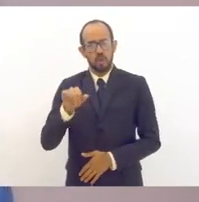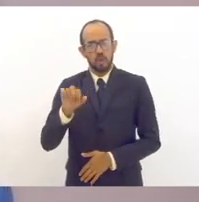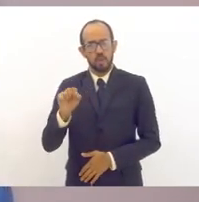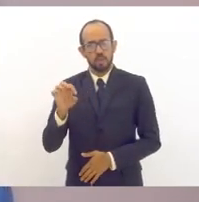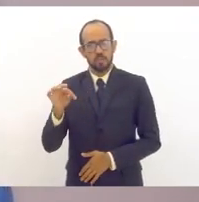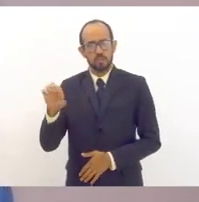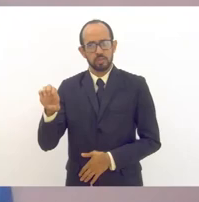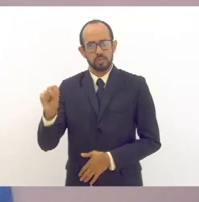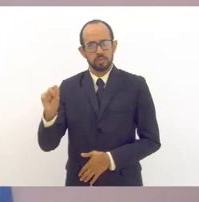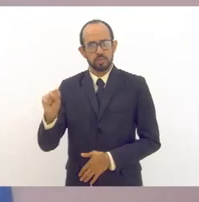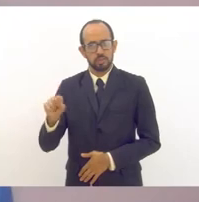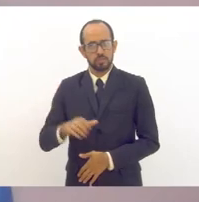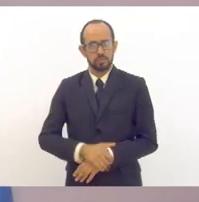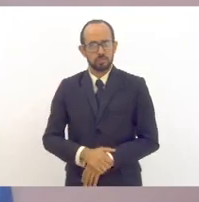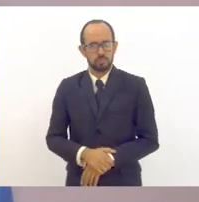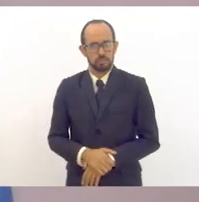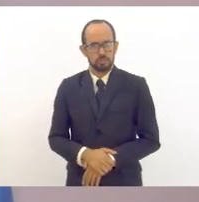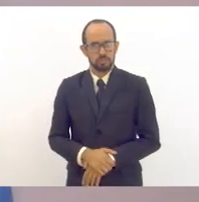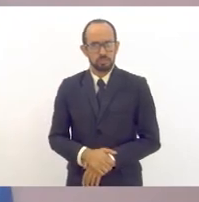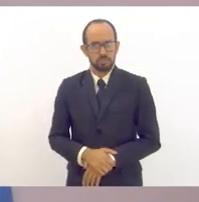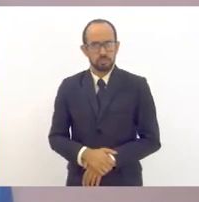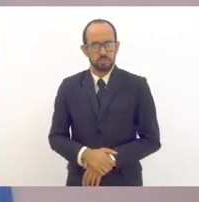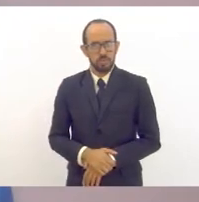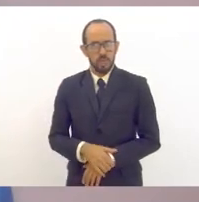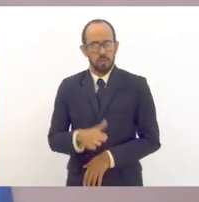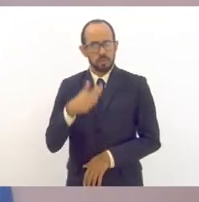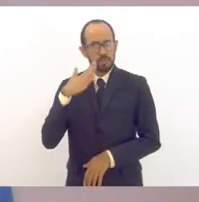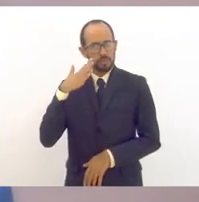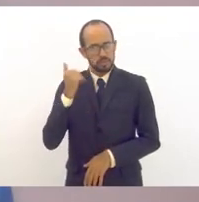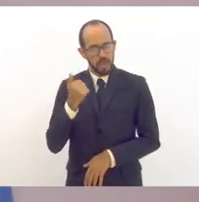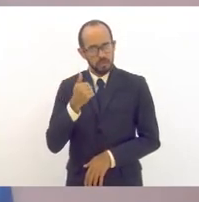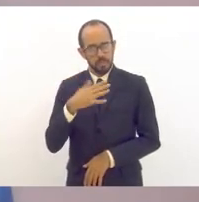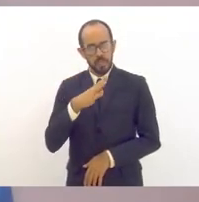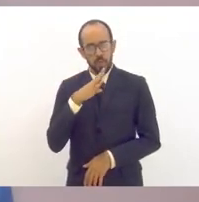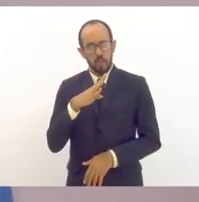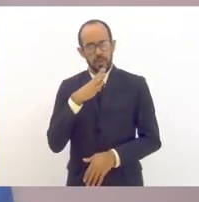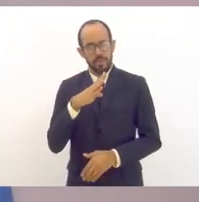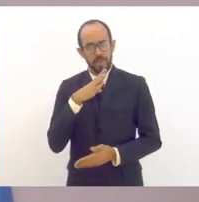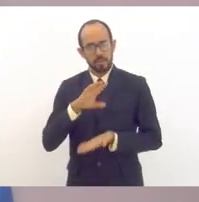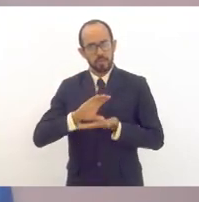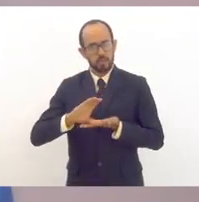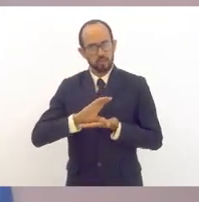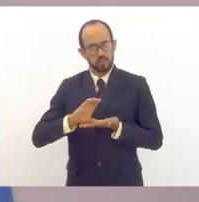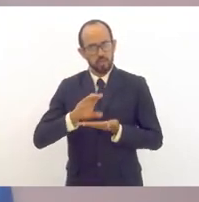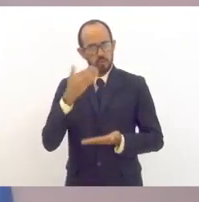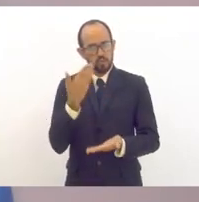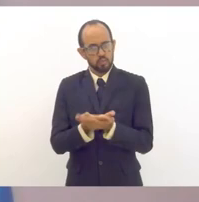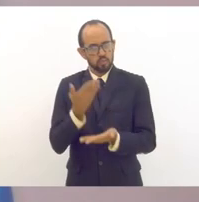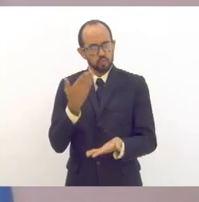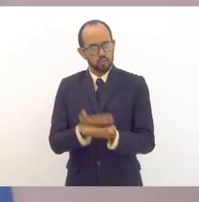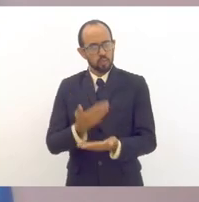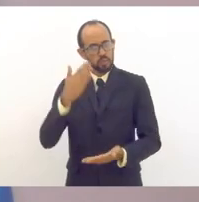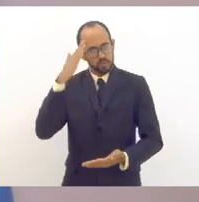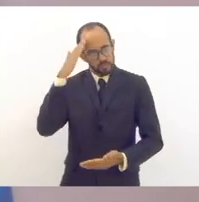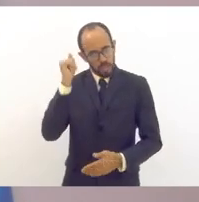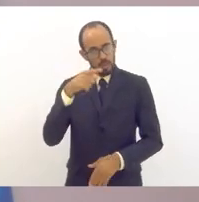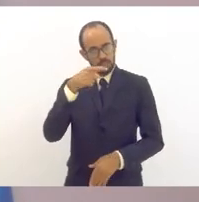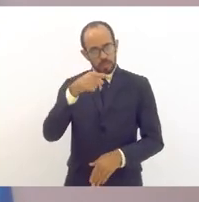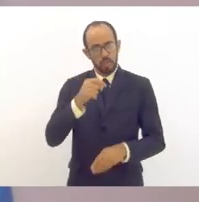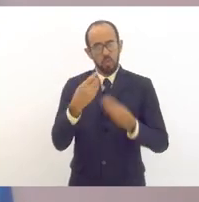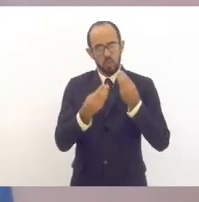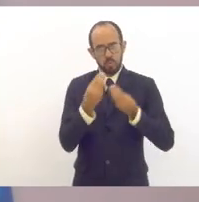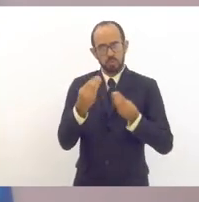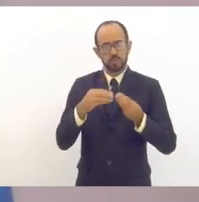verdade mas a gente sabe quem conhece a constituição quem estuda sabe que essa maneira que foi feita essa redução